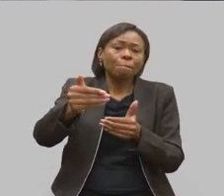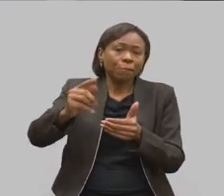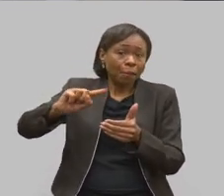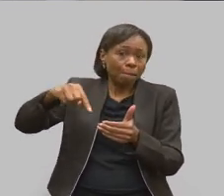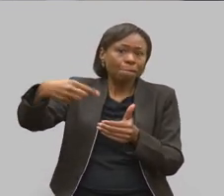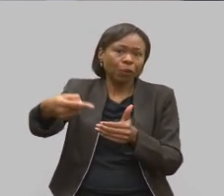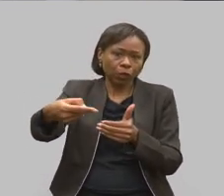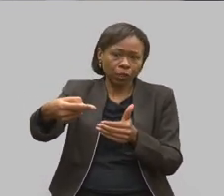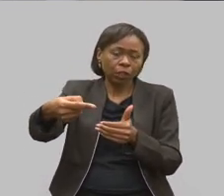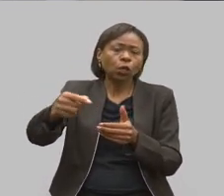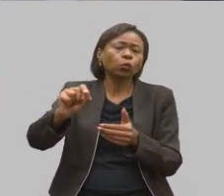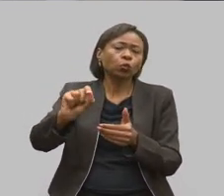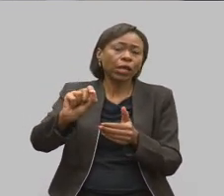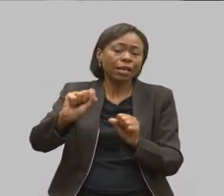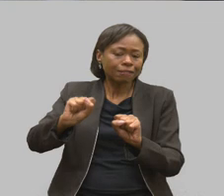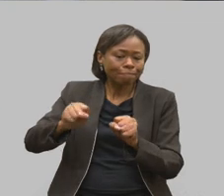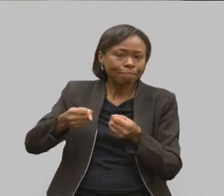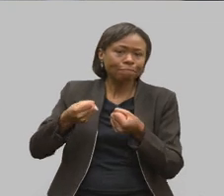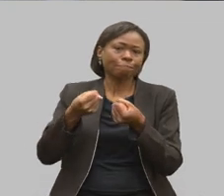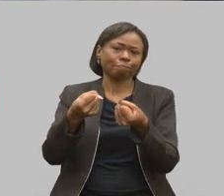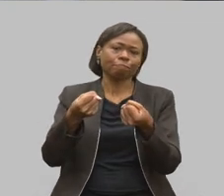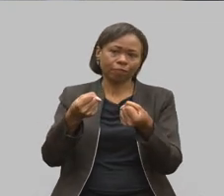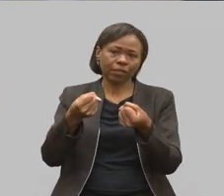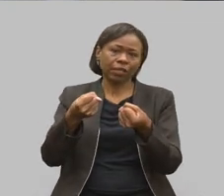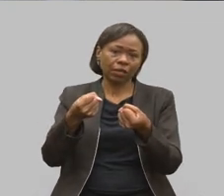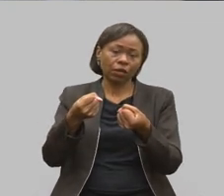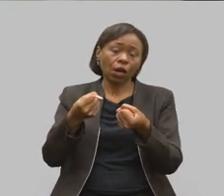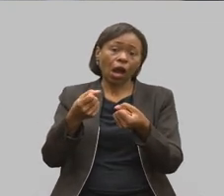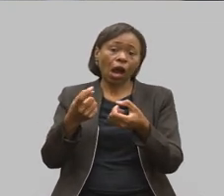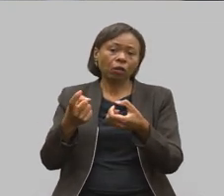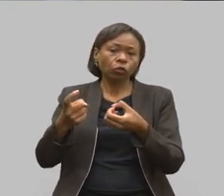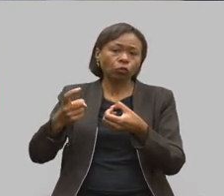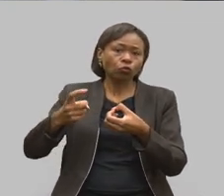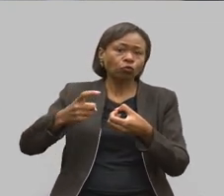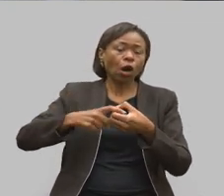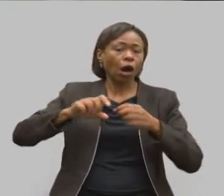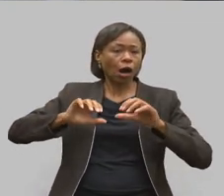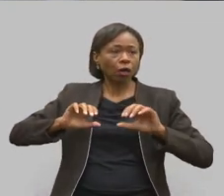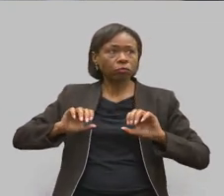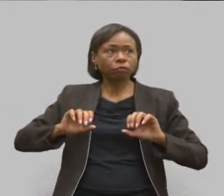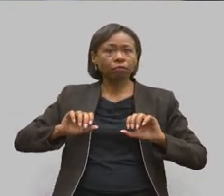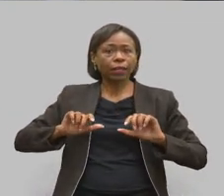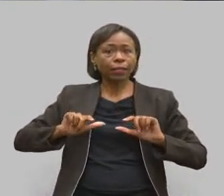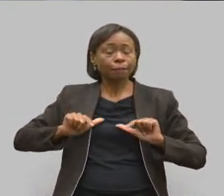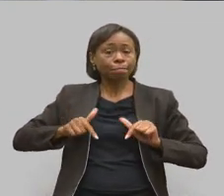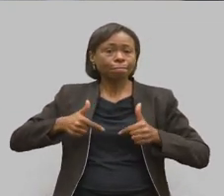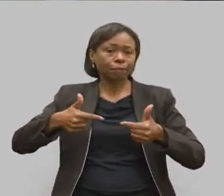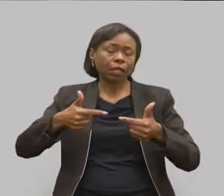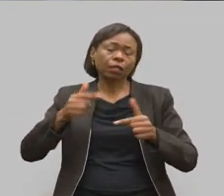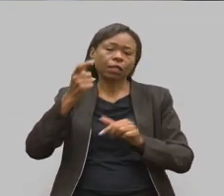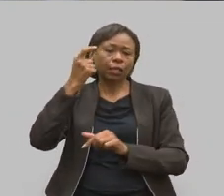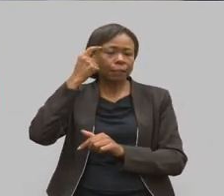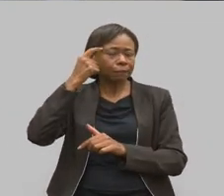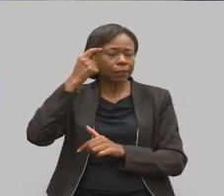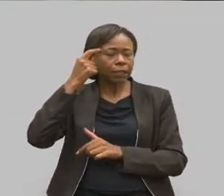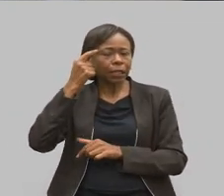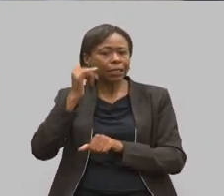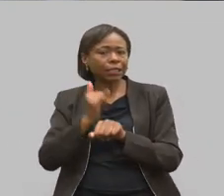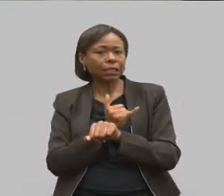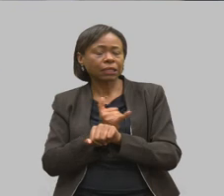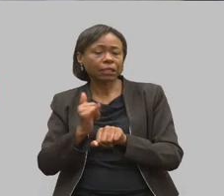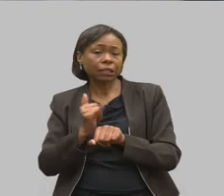eu acho que a reabilitação a gente tem que pensar diferente e pens saem estratégias dentro do